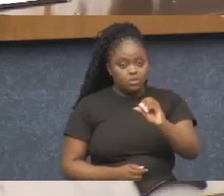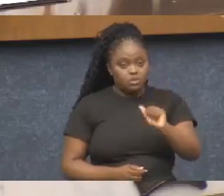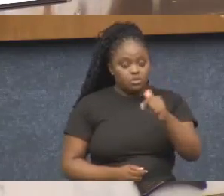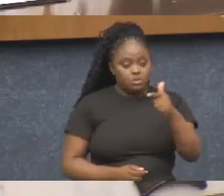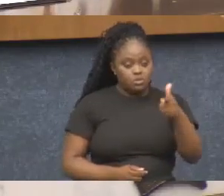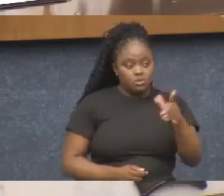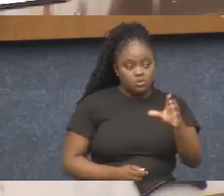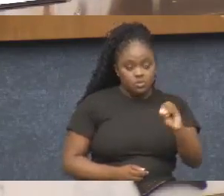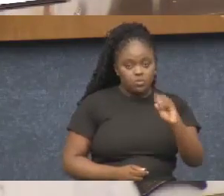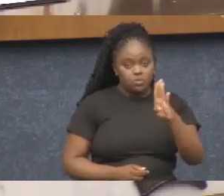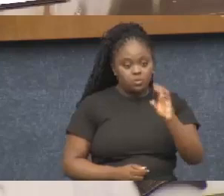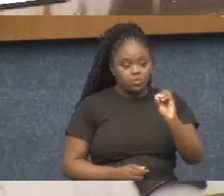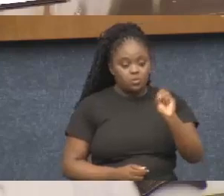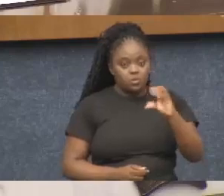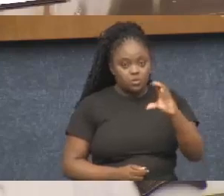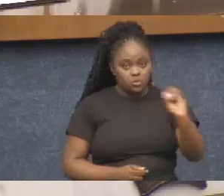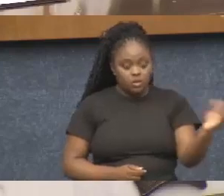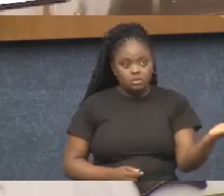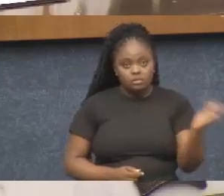ganhar.